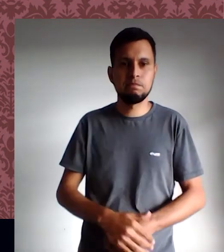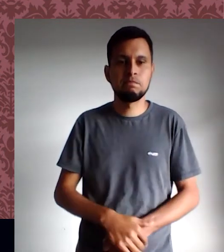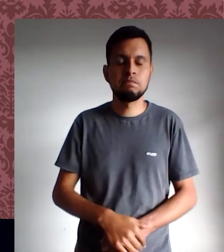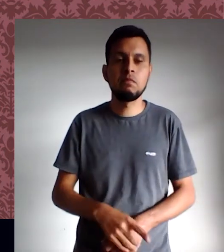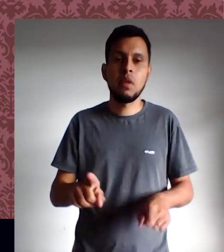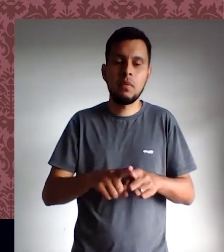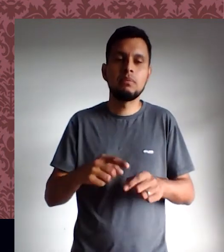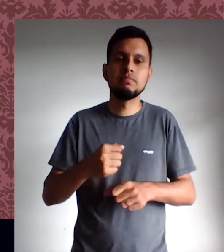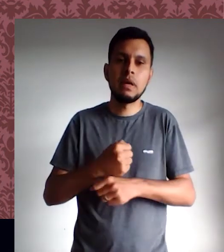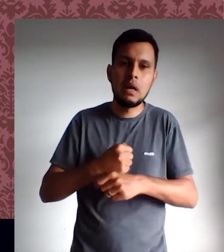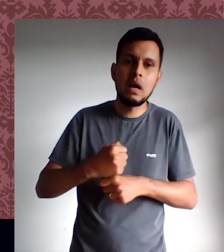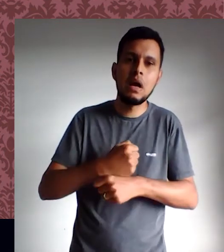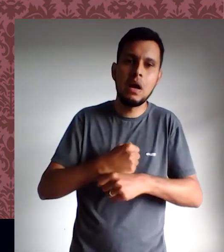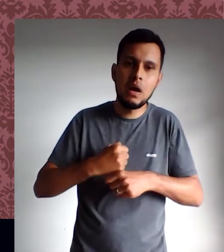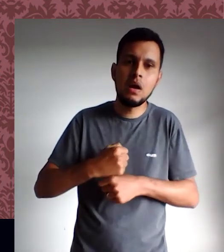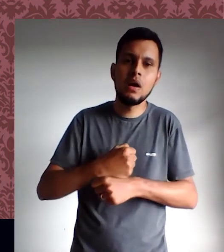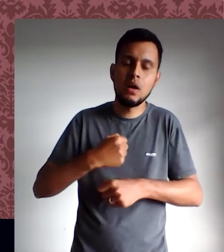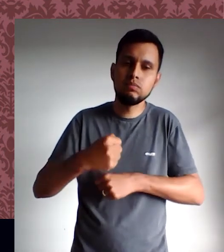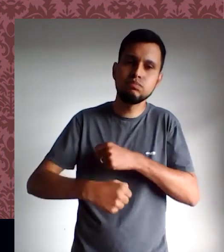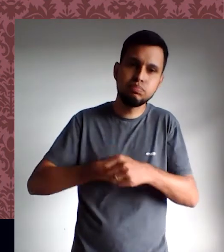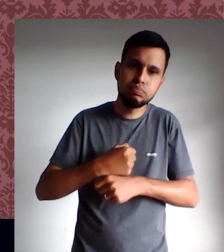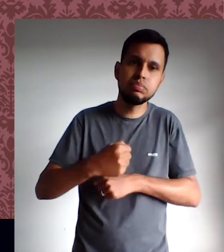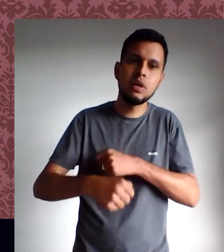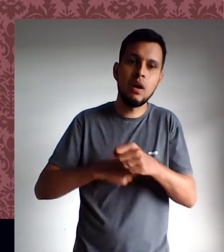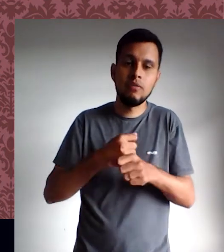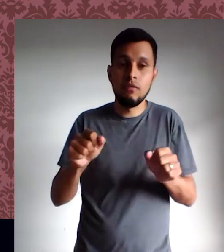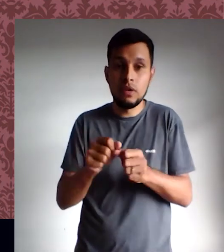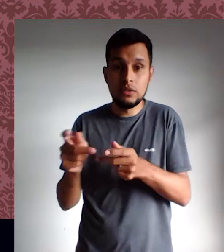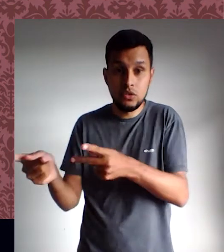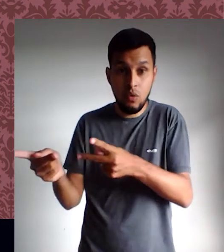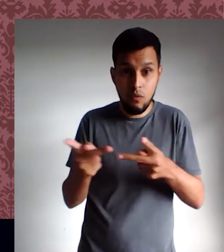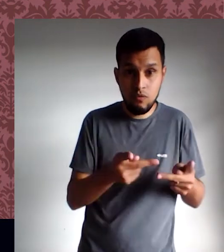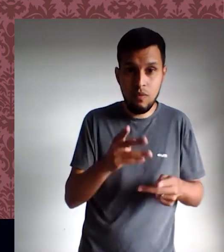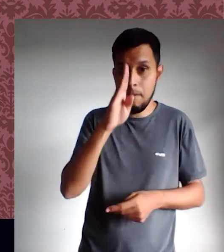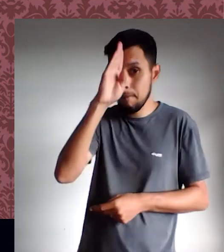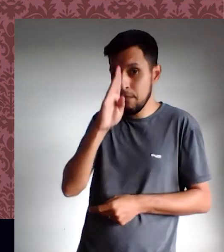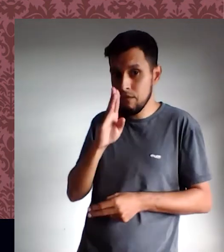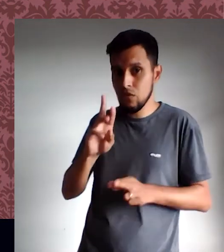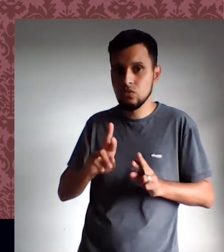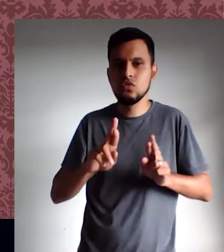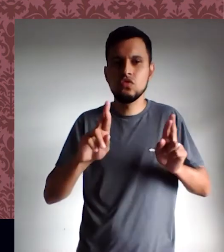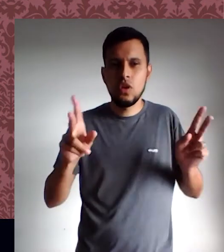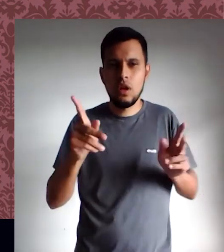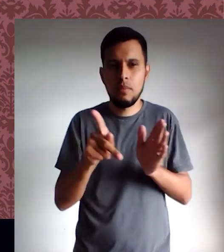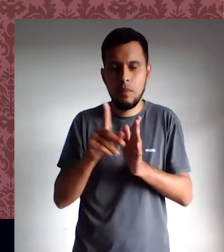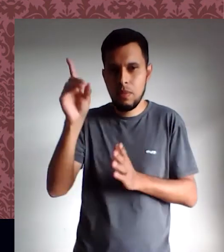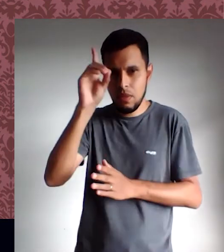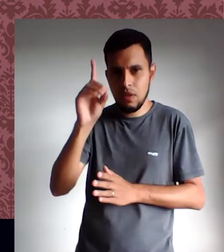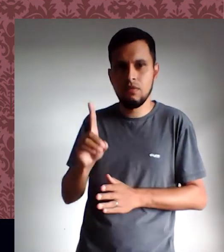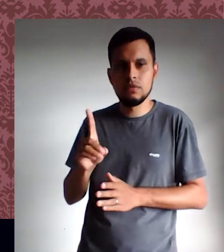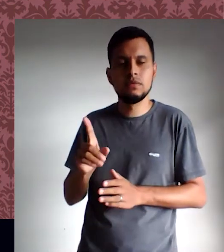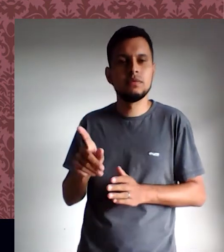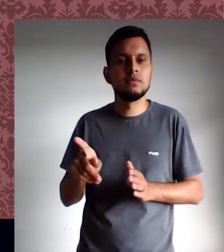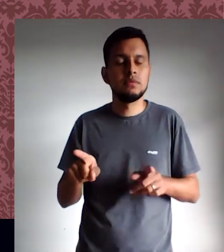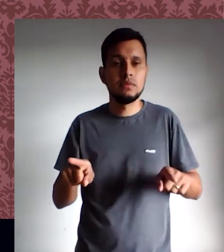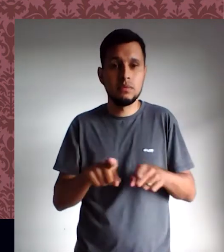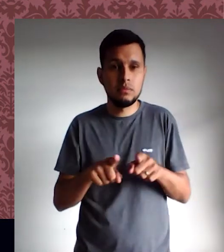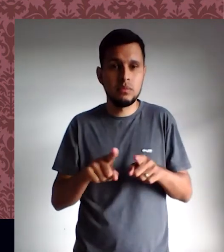cada ano a gente vai convidando um perfil diferente de deficiência, e aí nesse sentido a